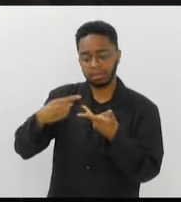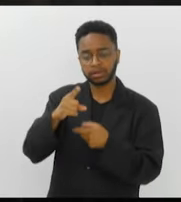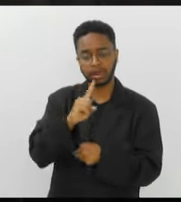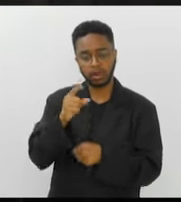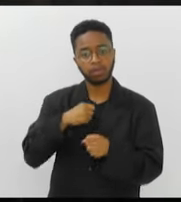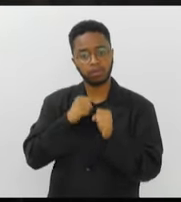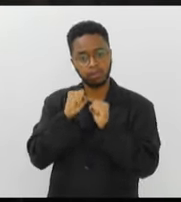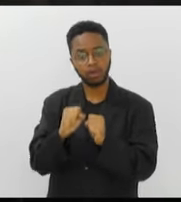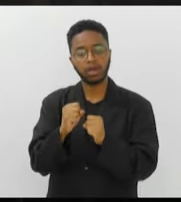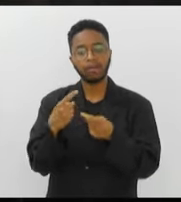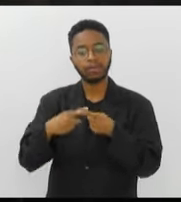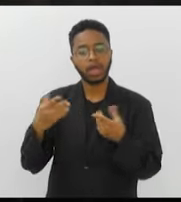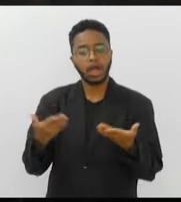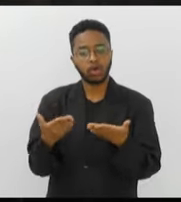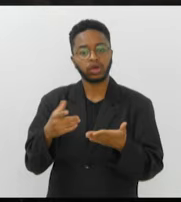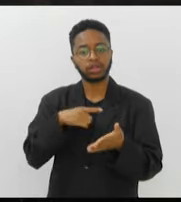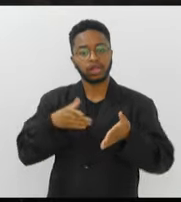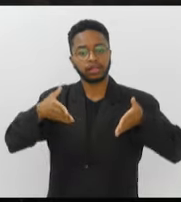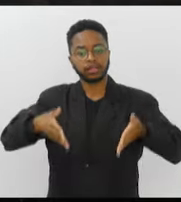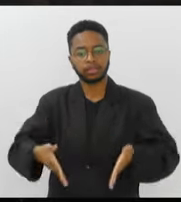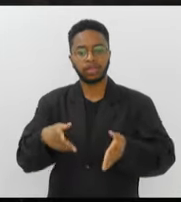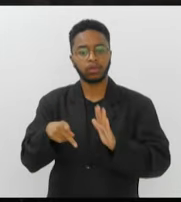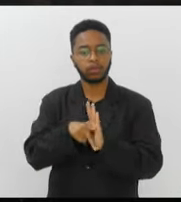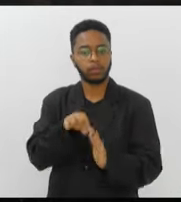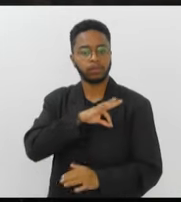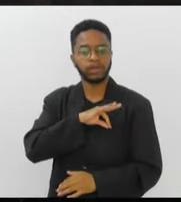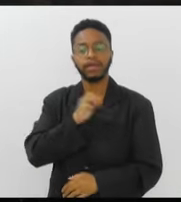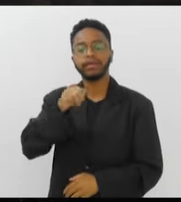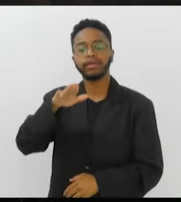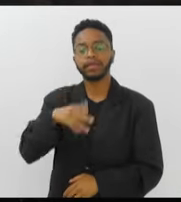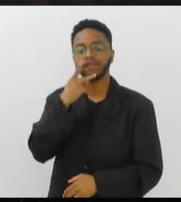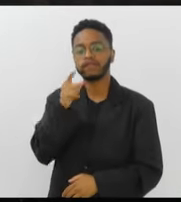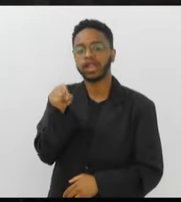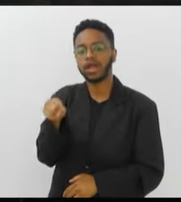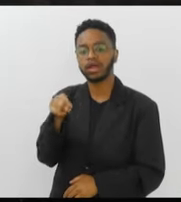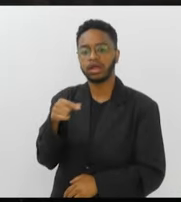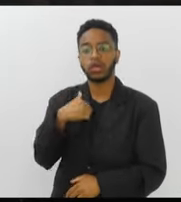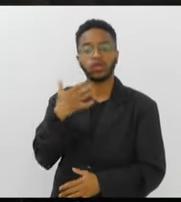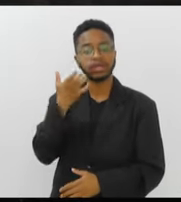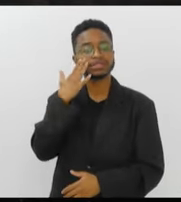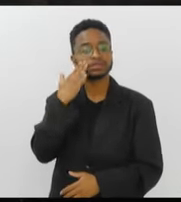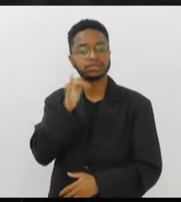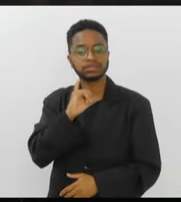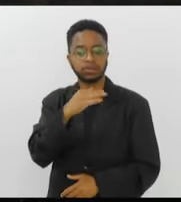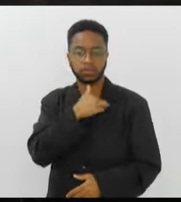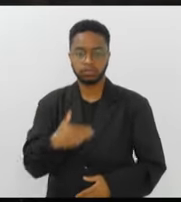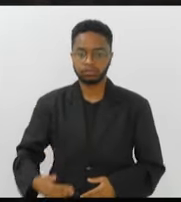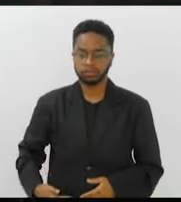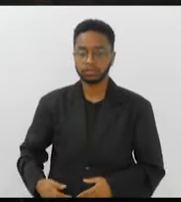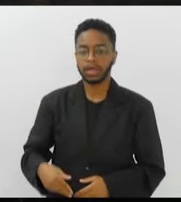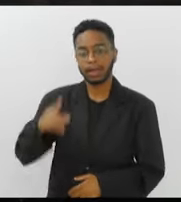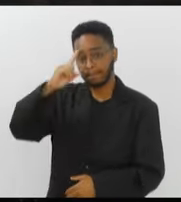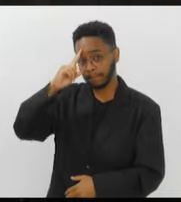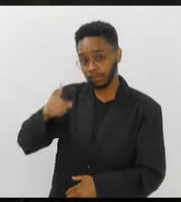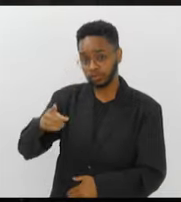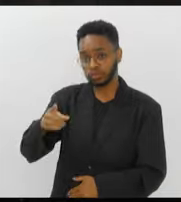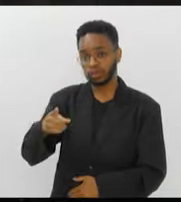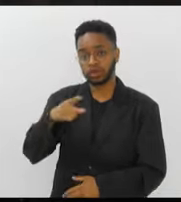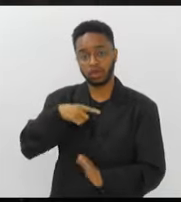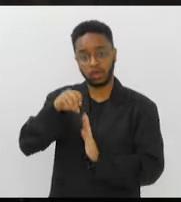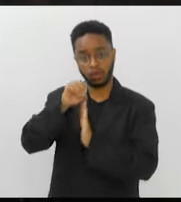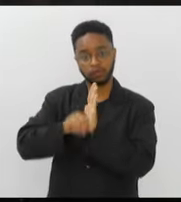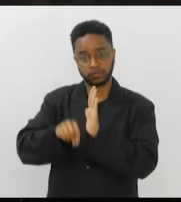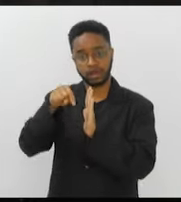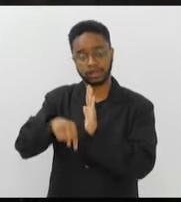Olha agora lá o sargento sendo enterrado. E agora, quem vai lá falar? Eu quero saber se o ministro faz isso aqui, se ele mandou um ofício para